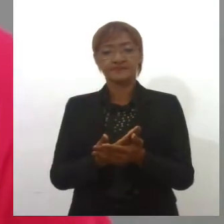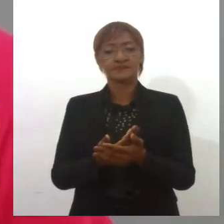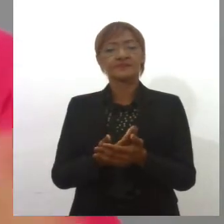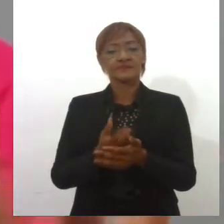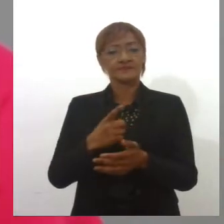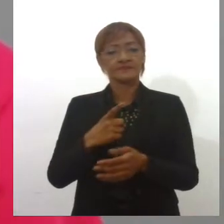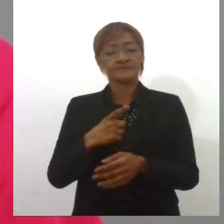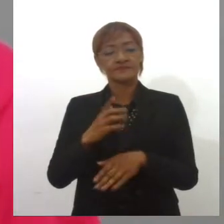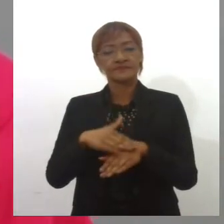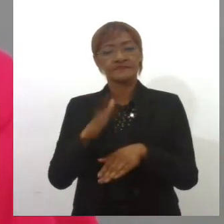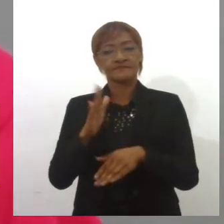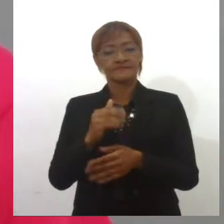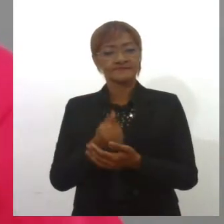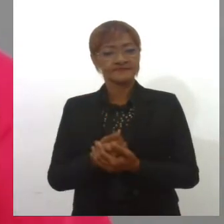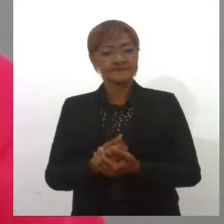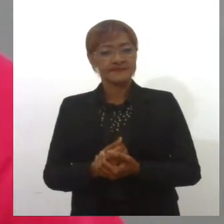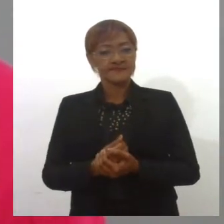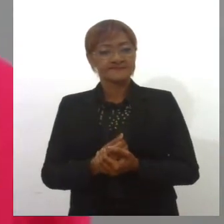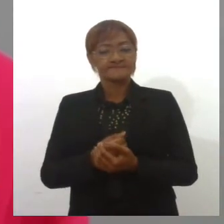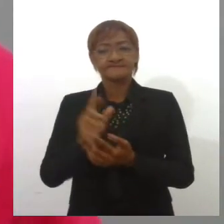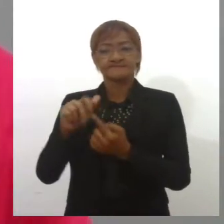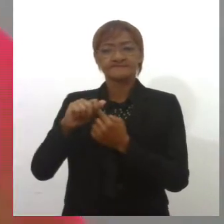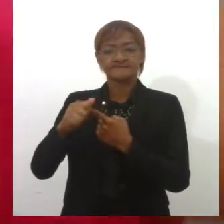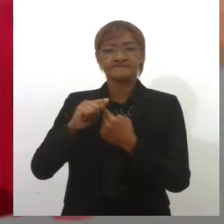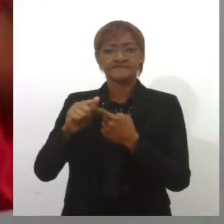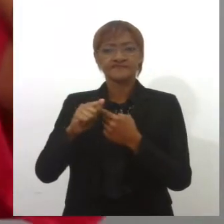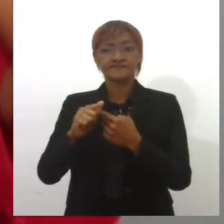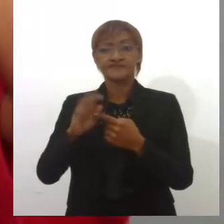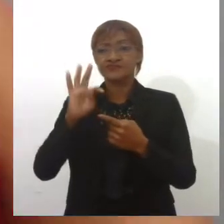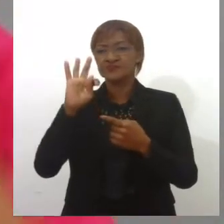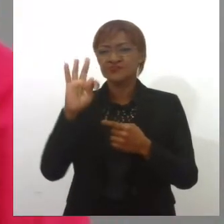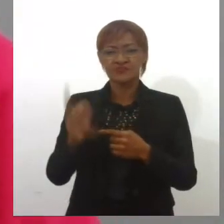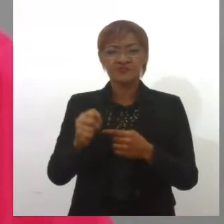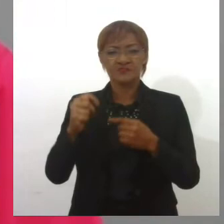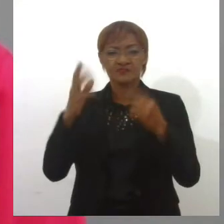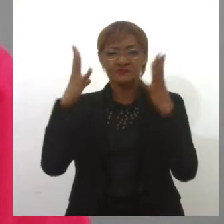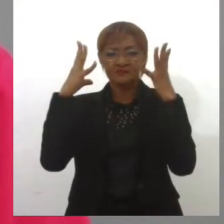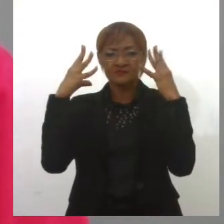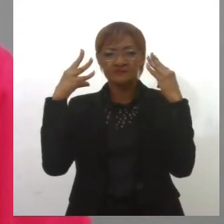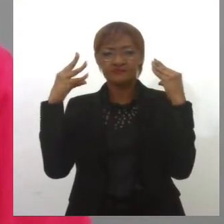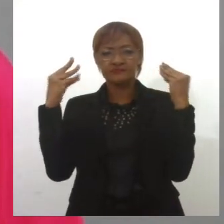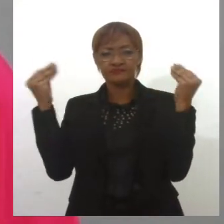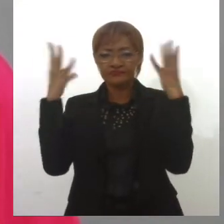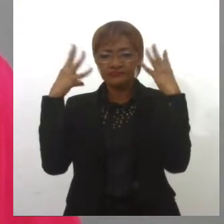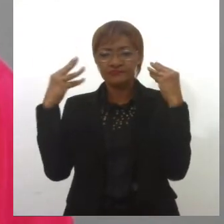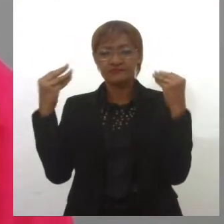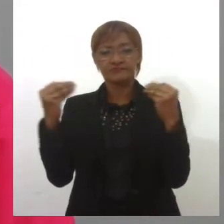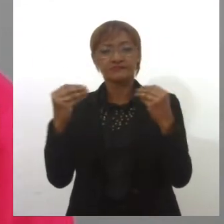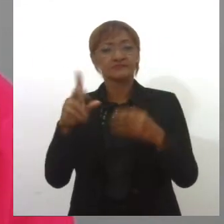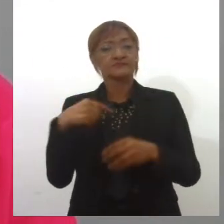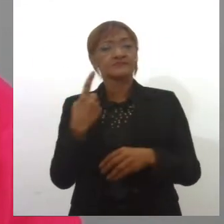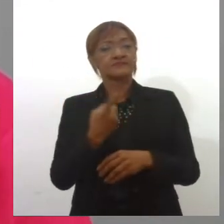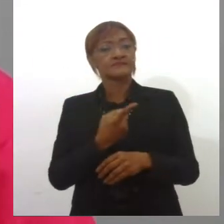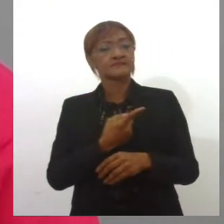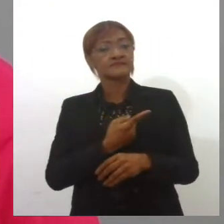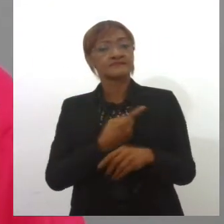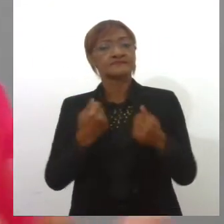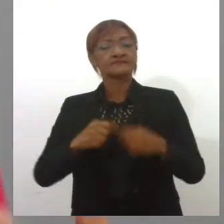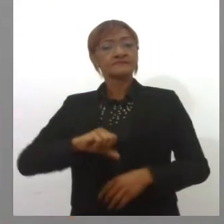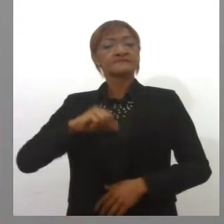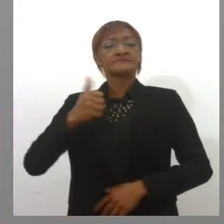gente está em tratamento de quimioterapia, a gente perde todo o couro cabeludo, todo o cabelo, né? E a gente precisa levantar a autoestima.